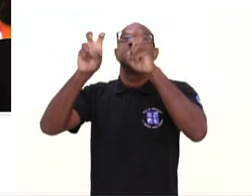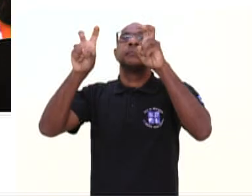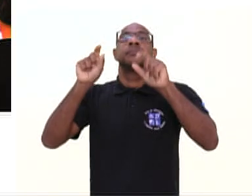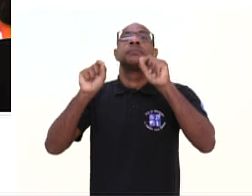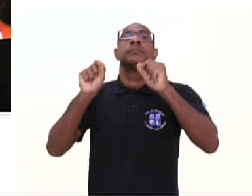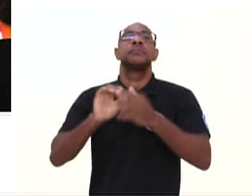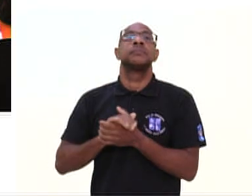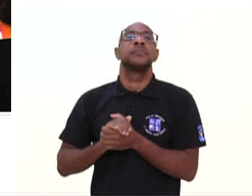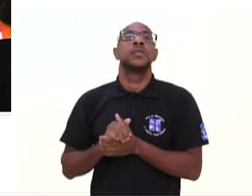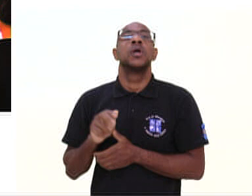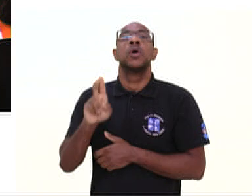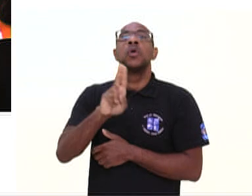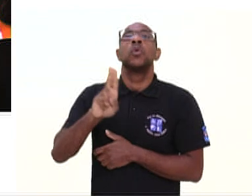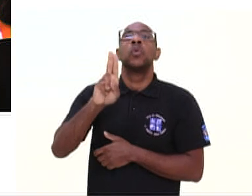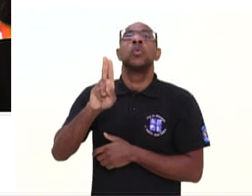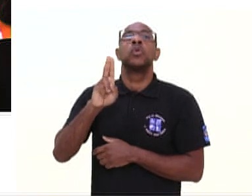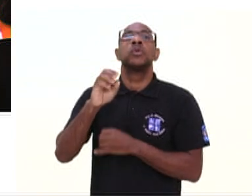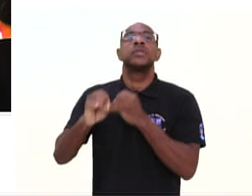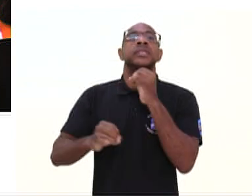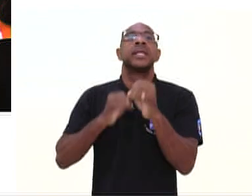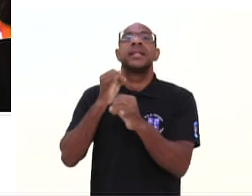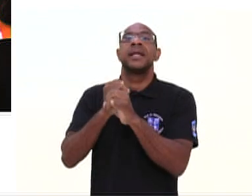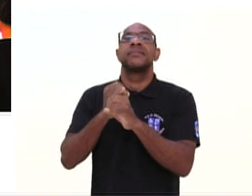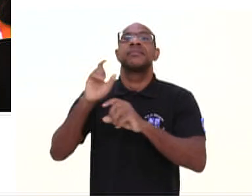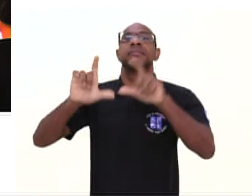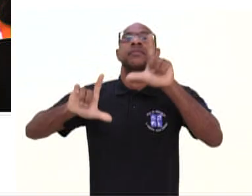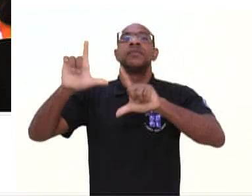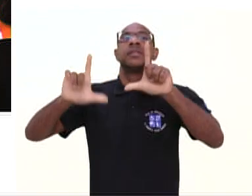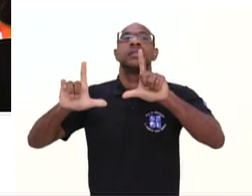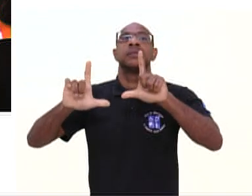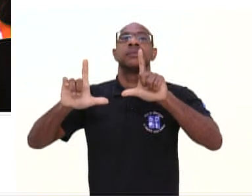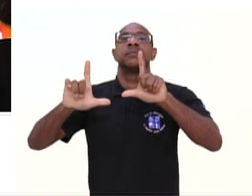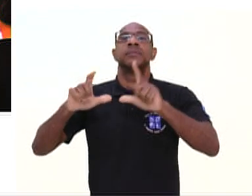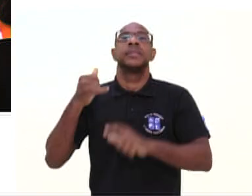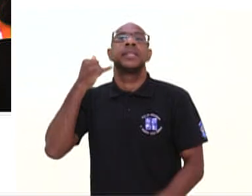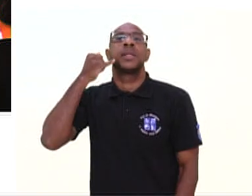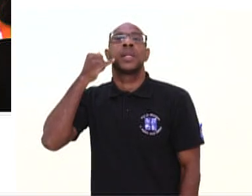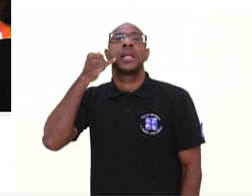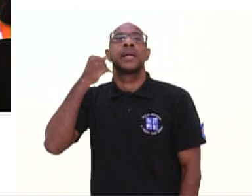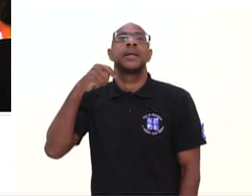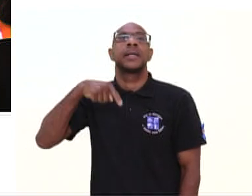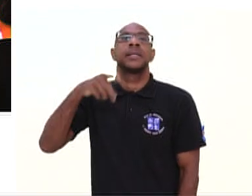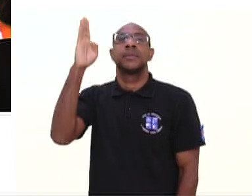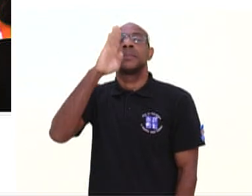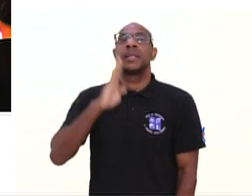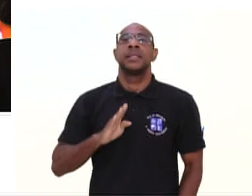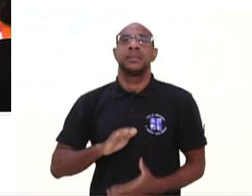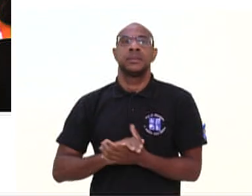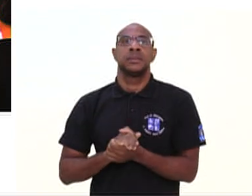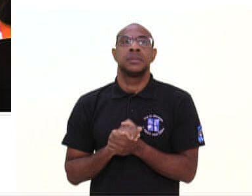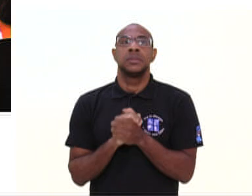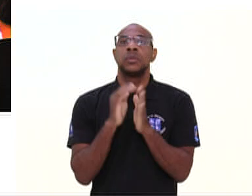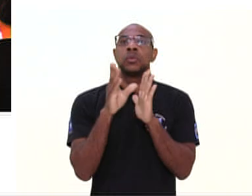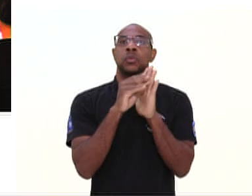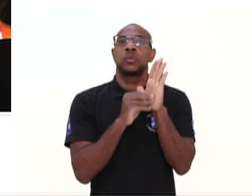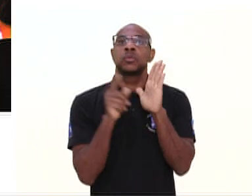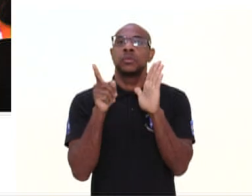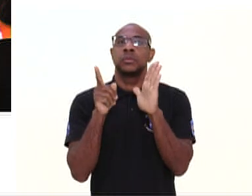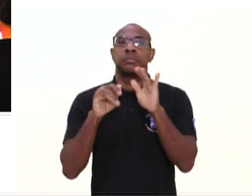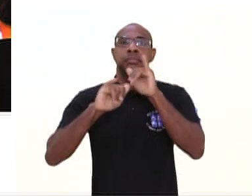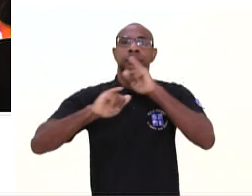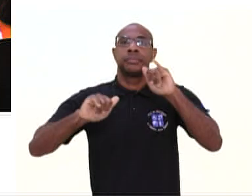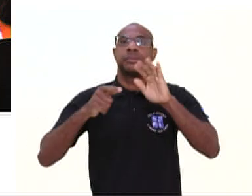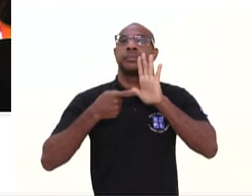é Uso de internet, televisão e celular no Brasil. Trouxe esse conteúdo para vocês, essa manchete para